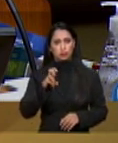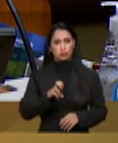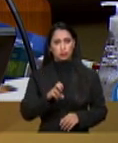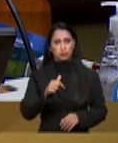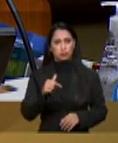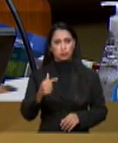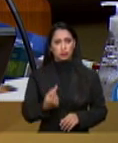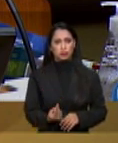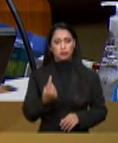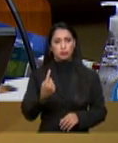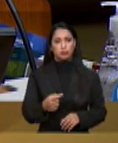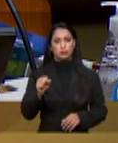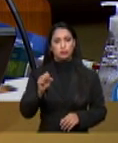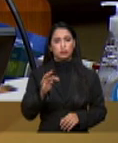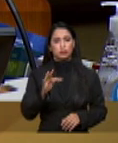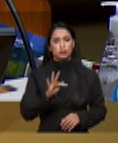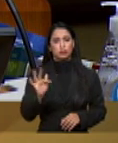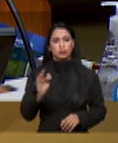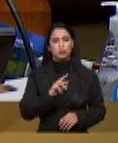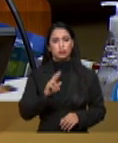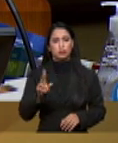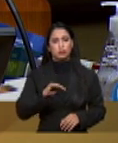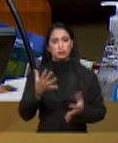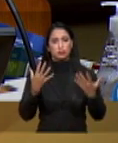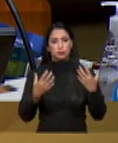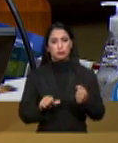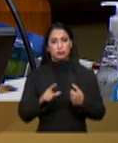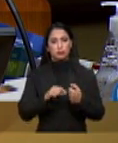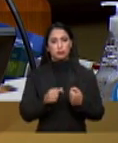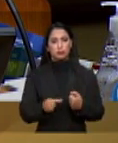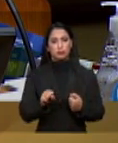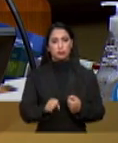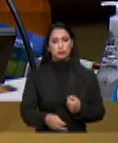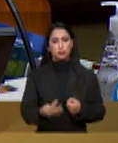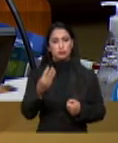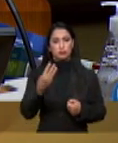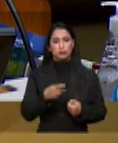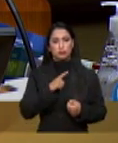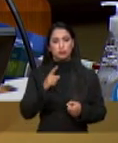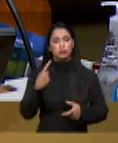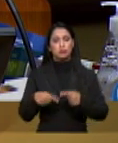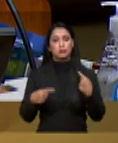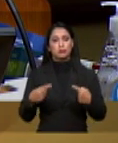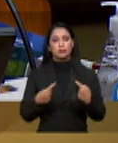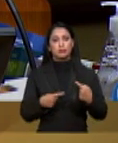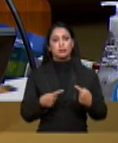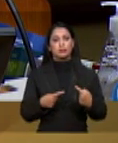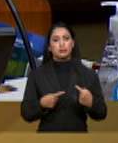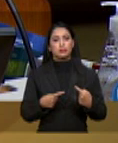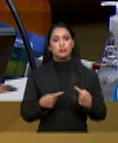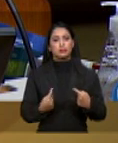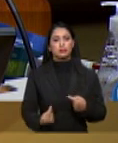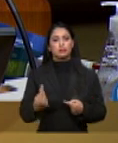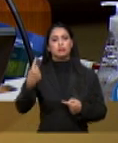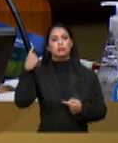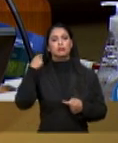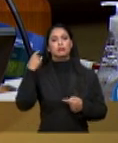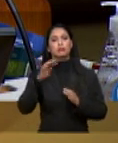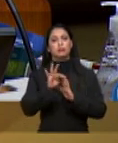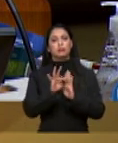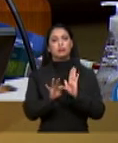o Supremo Tribunal Federal rejeitou a alegação de que o artigo 83, em discussão, em sua antiga redação,